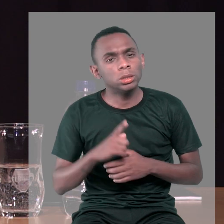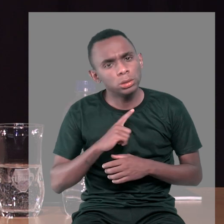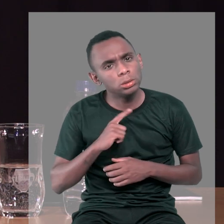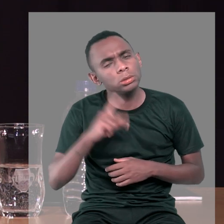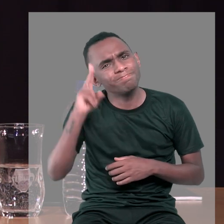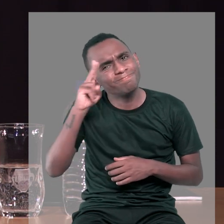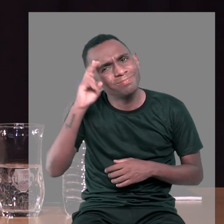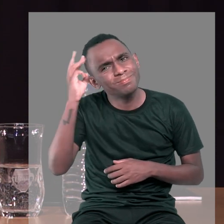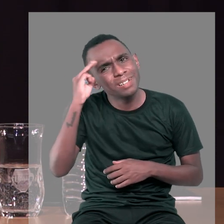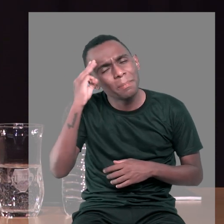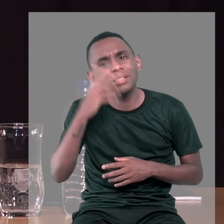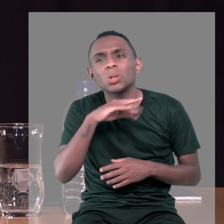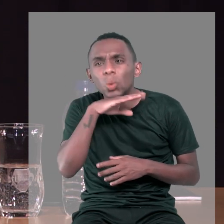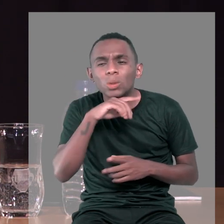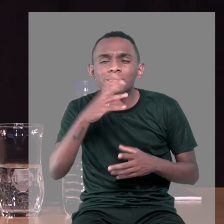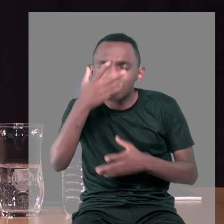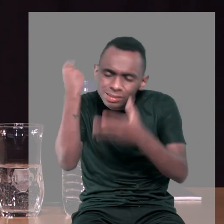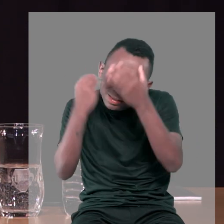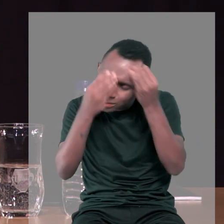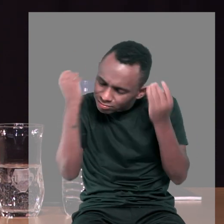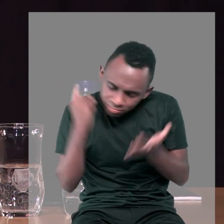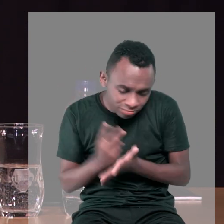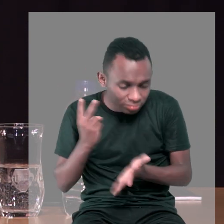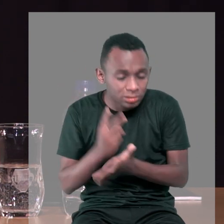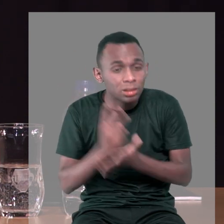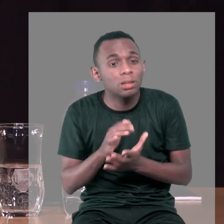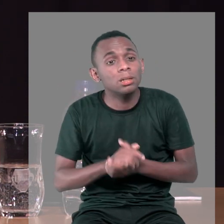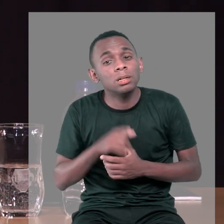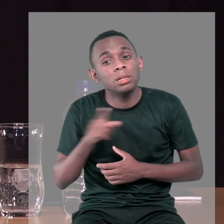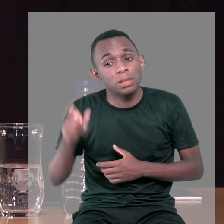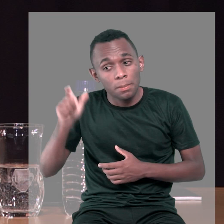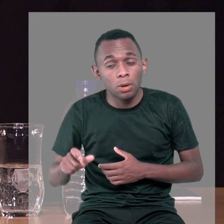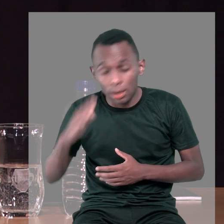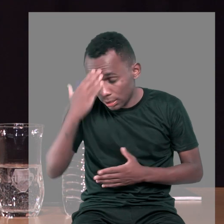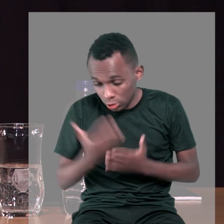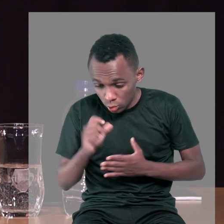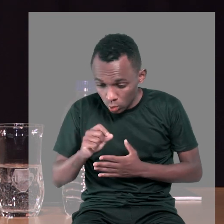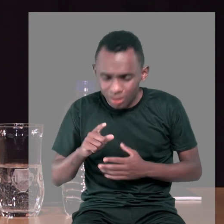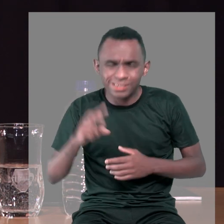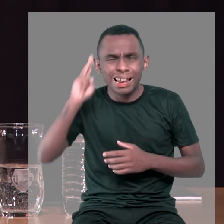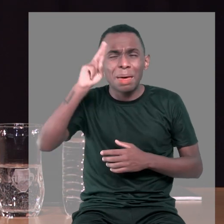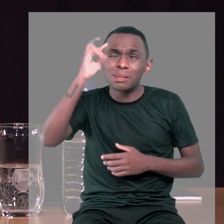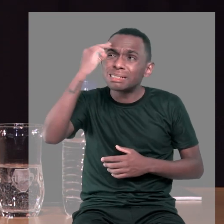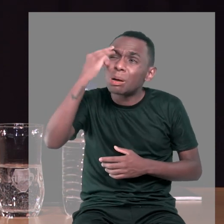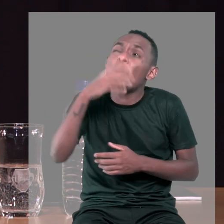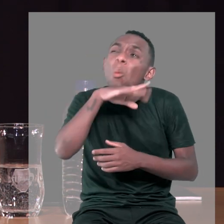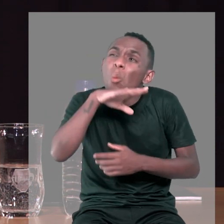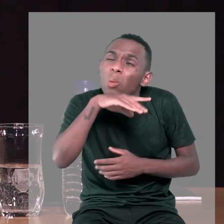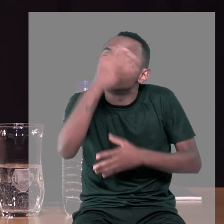de pensamento. Essa dificuldade de fixar na memória, de